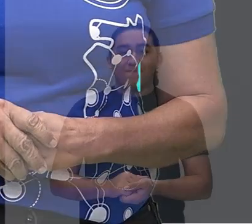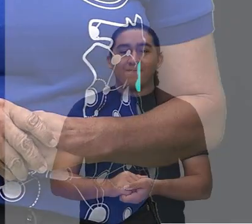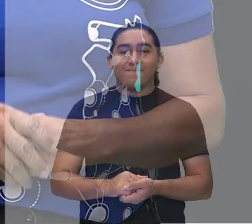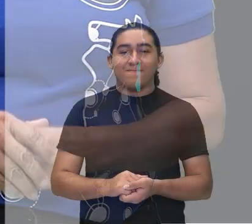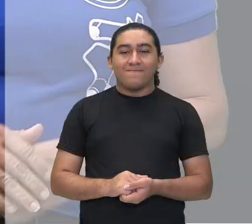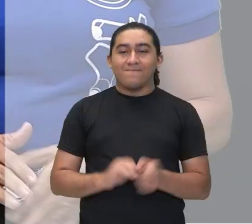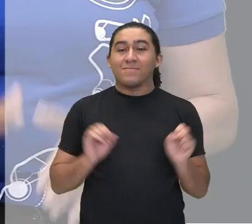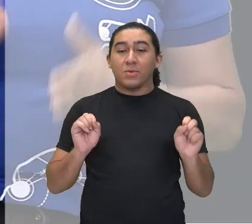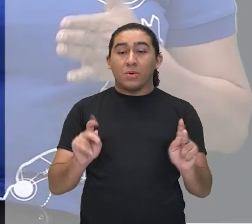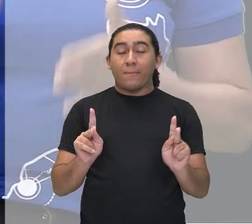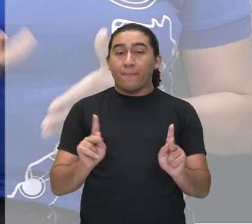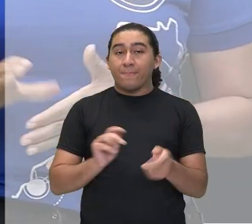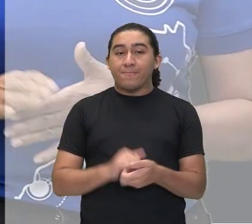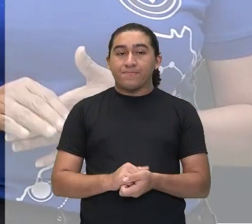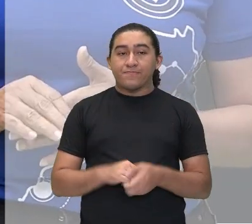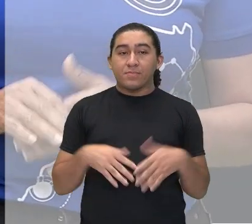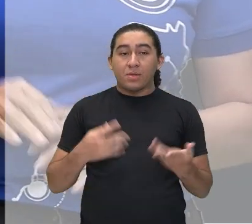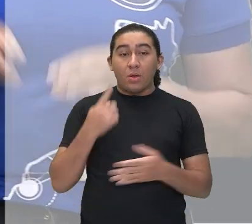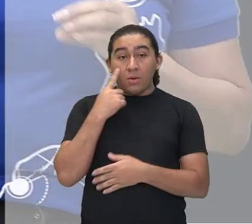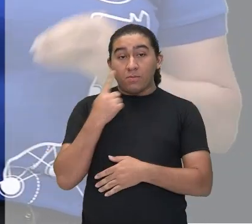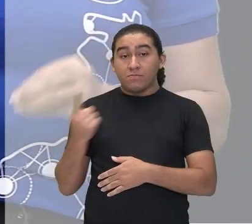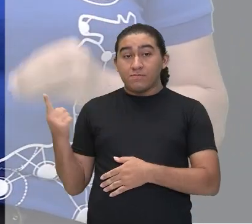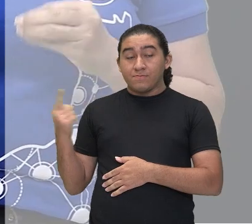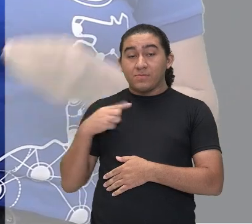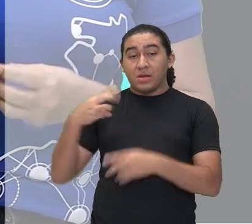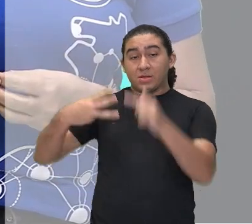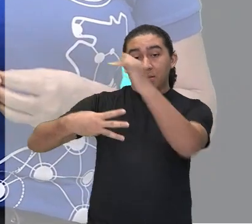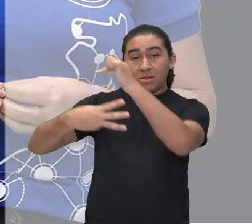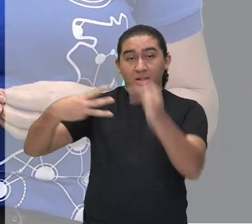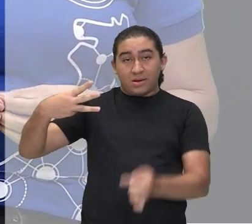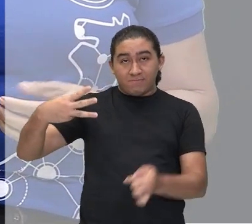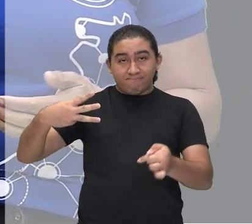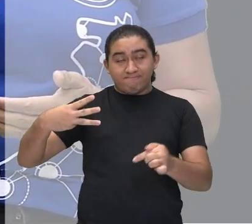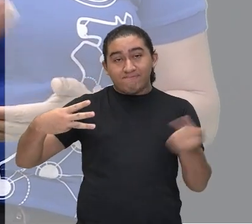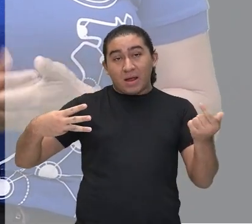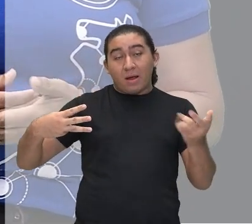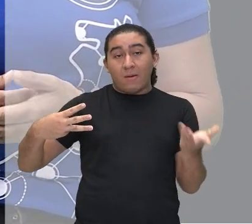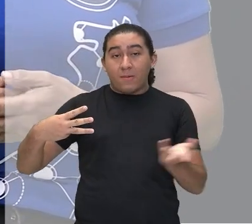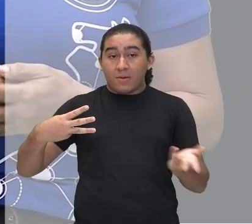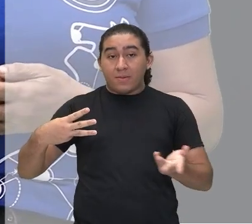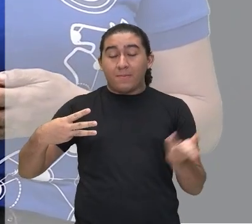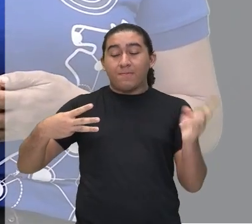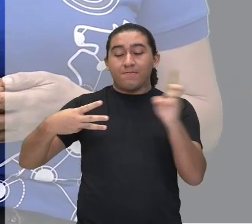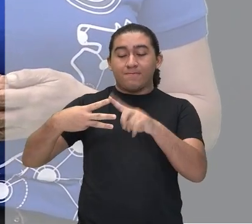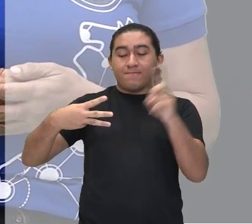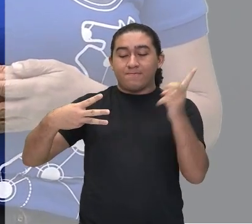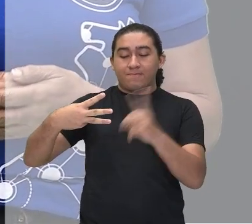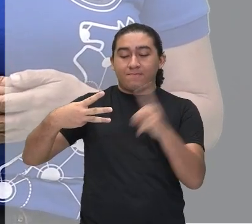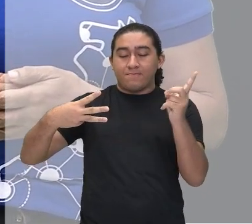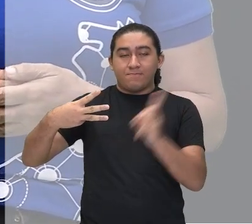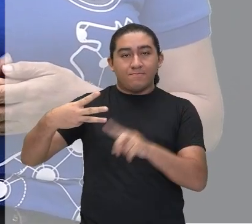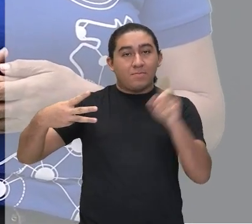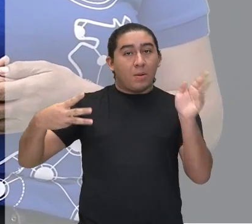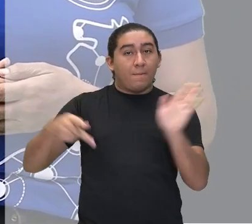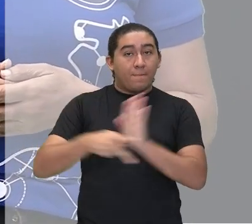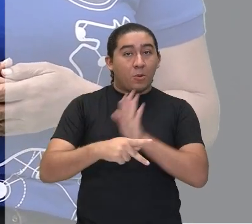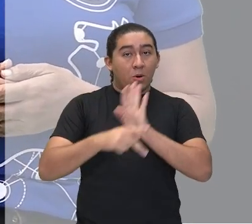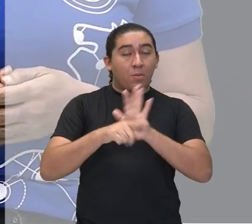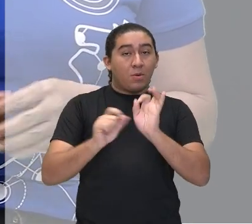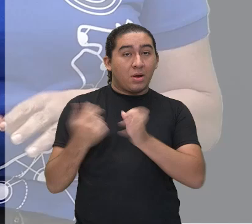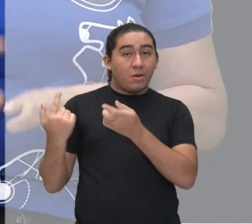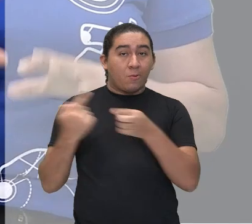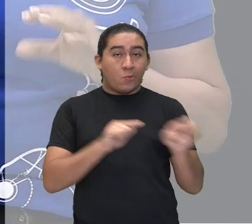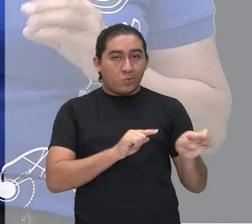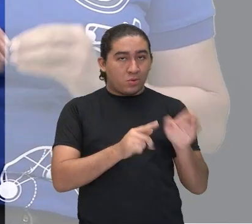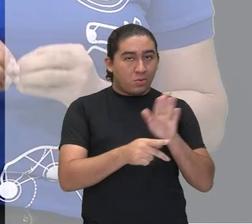Muito bem, então temos aqui para apresentar, em primeiro momento, 3 tendências